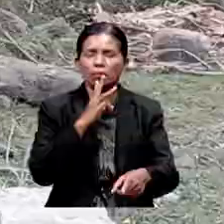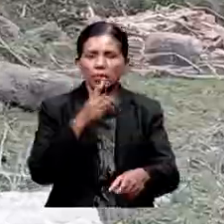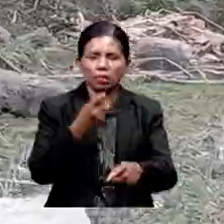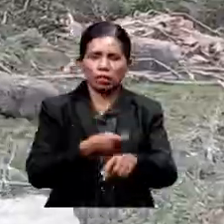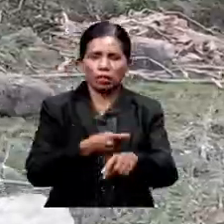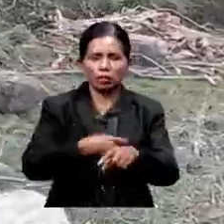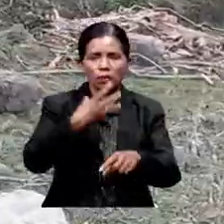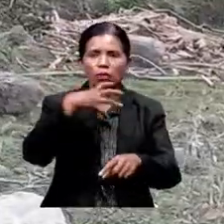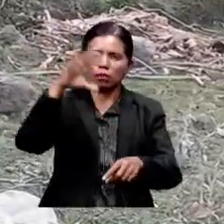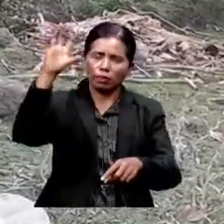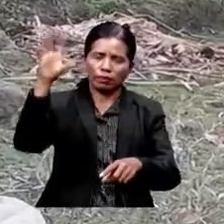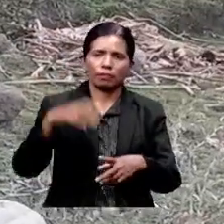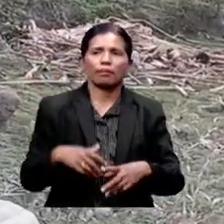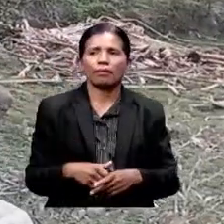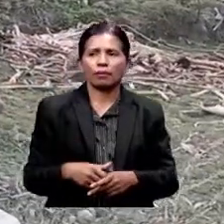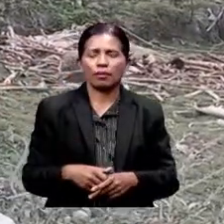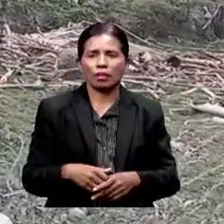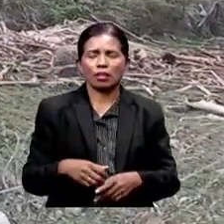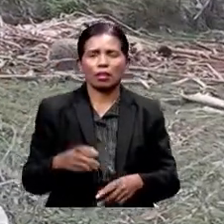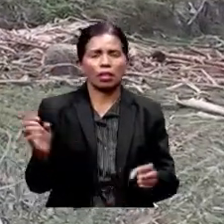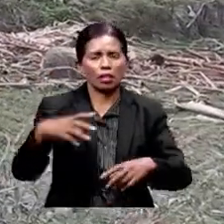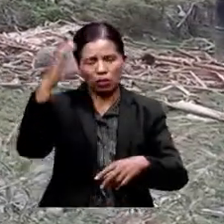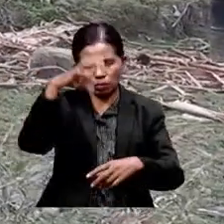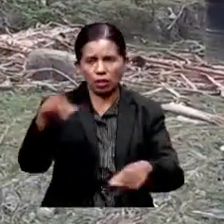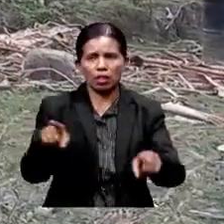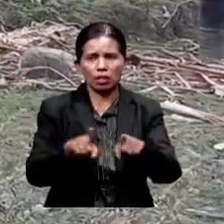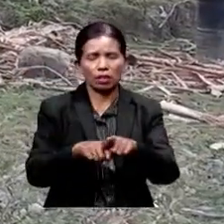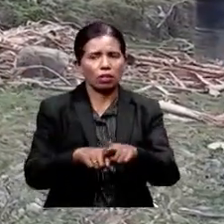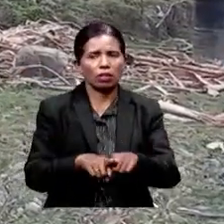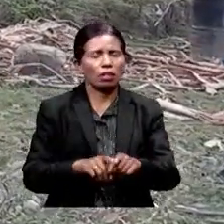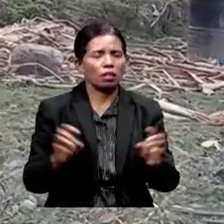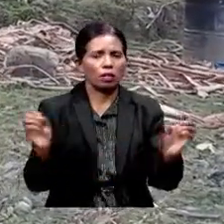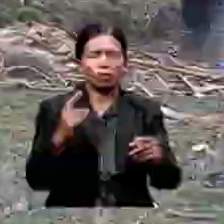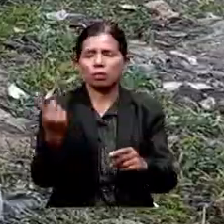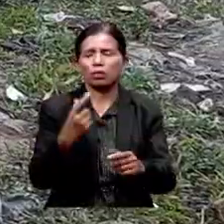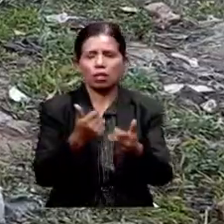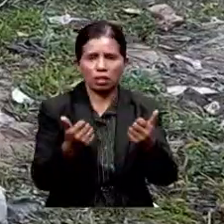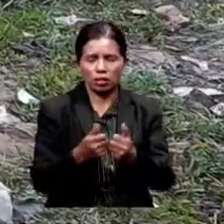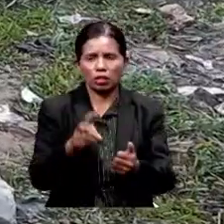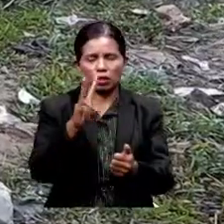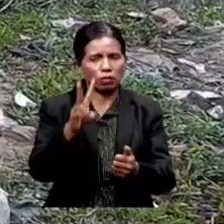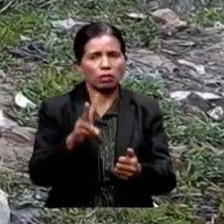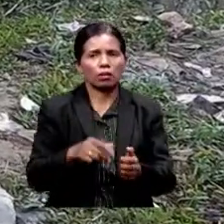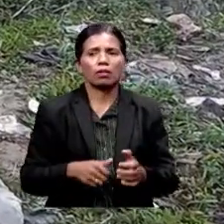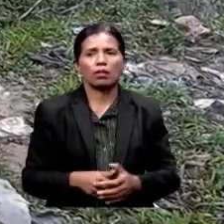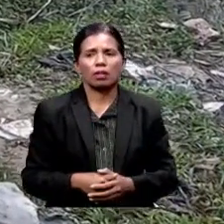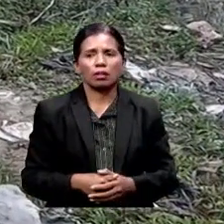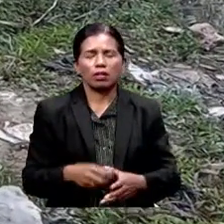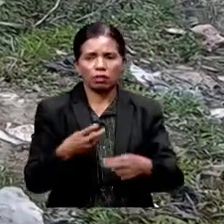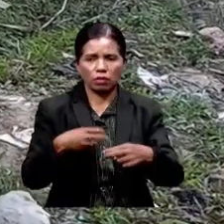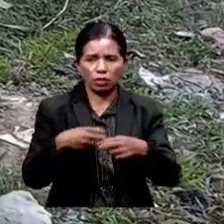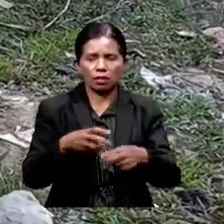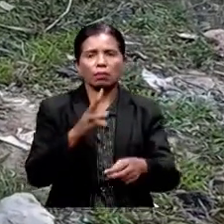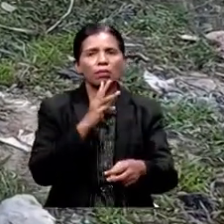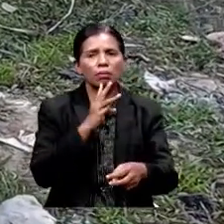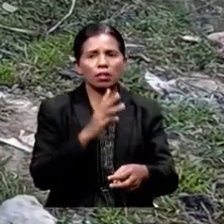bailoran. I bailoran aro ka na sene automaticamente laos kung aldia ruan elet mas aldia butu leumos aras ko babe